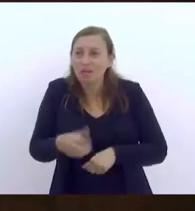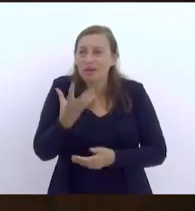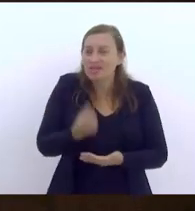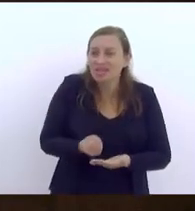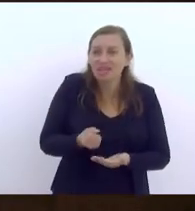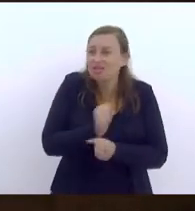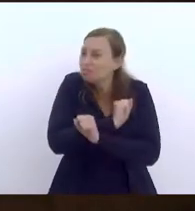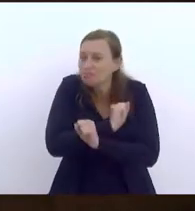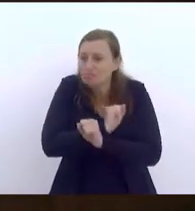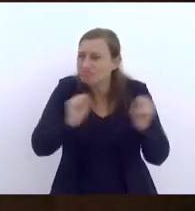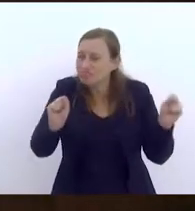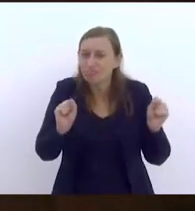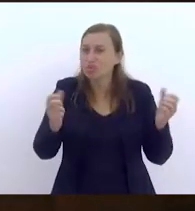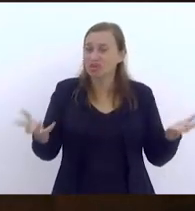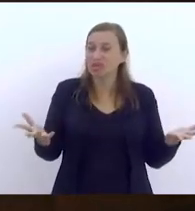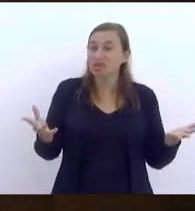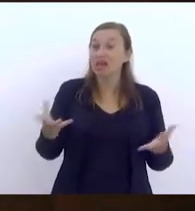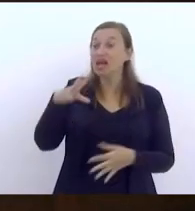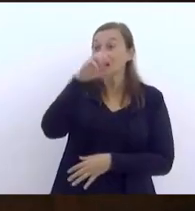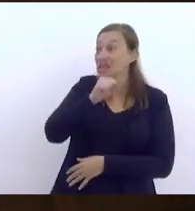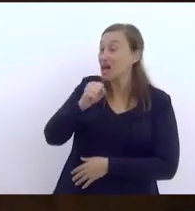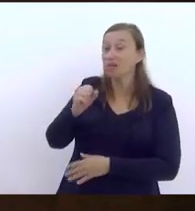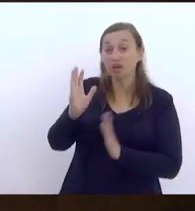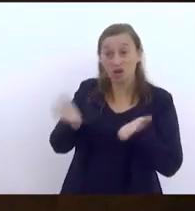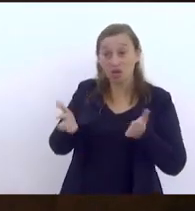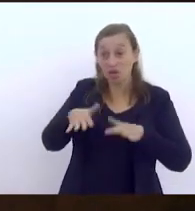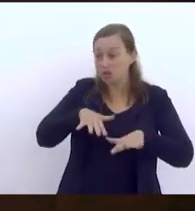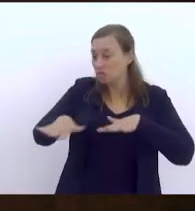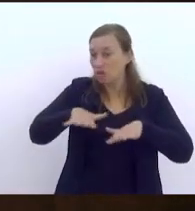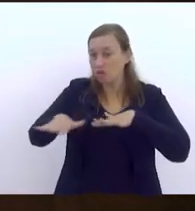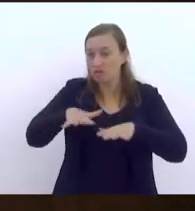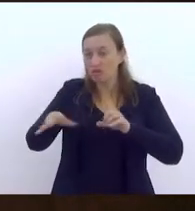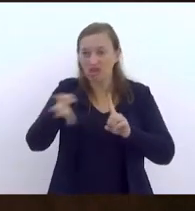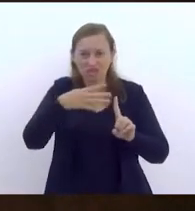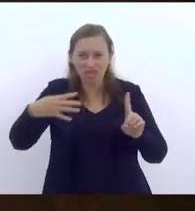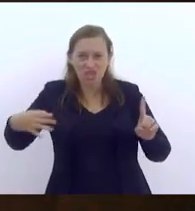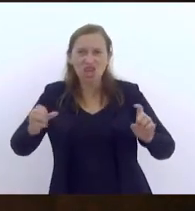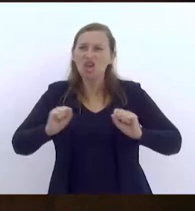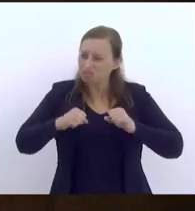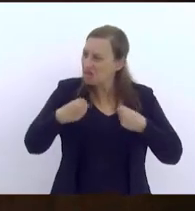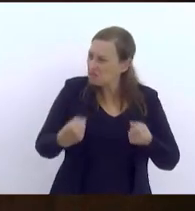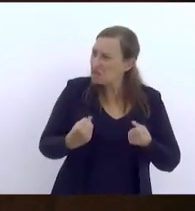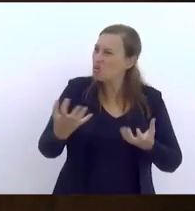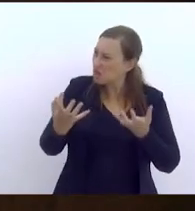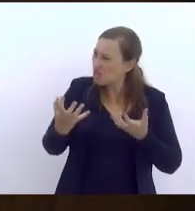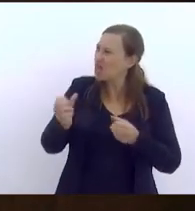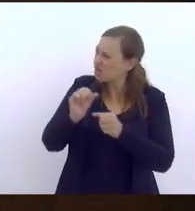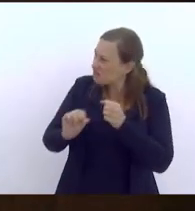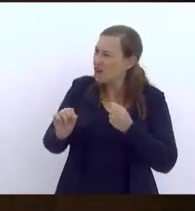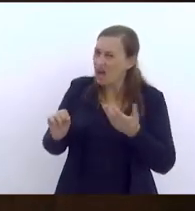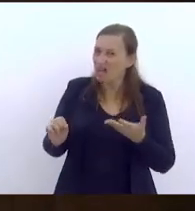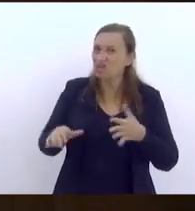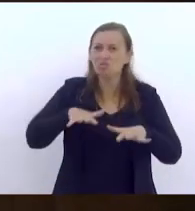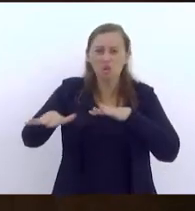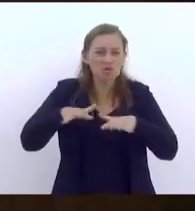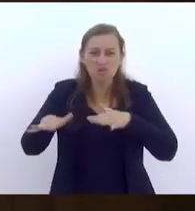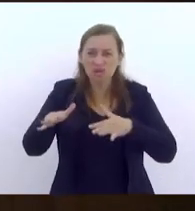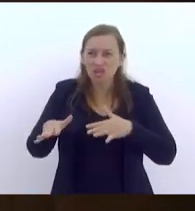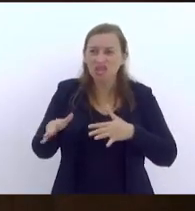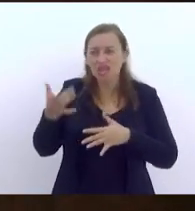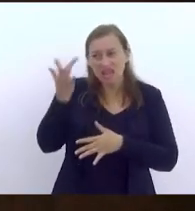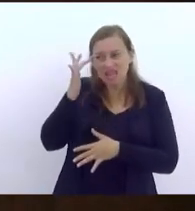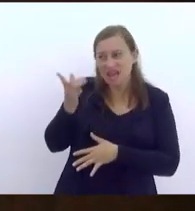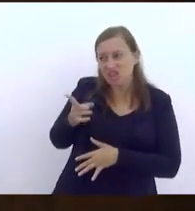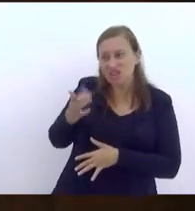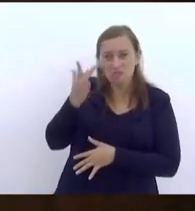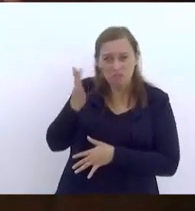mais. Sábado agora, ó, no movimento LGBT, que eu defendo, eu quero que eles façam o movimento que eles acham por